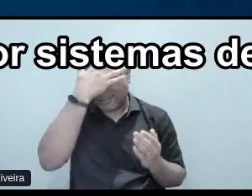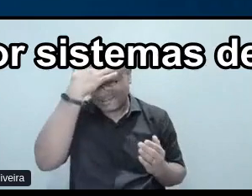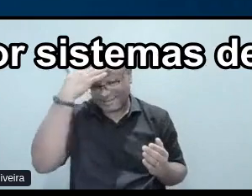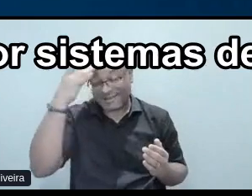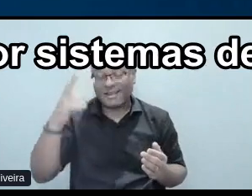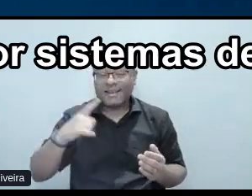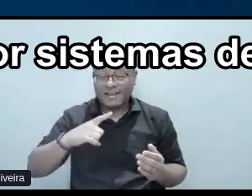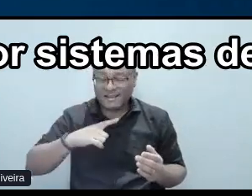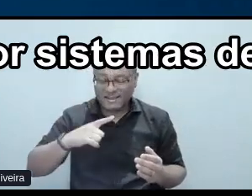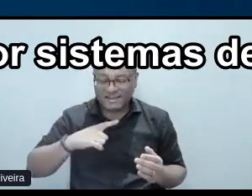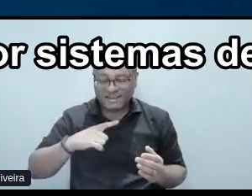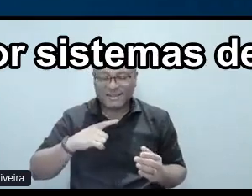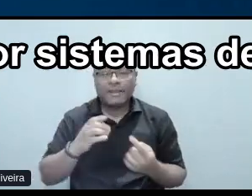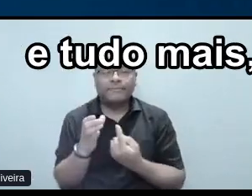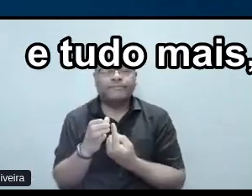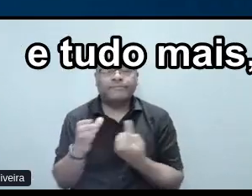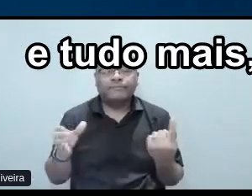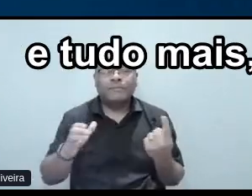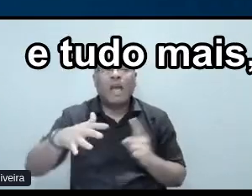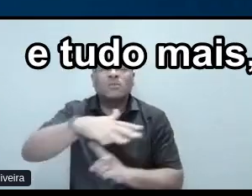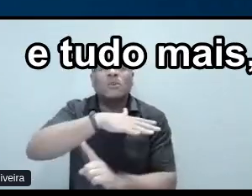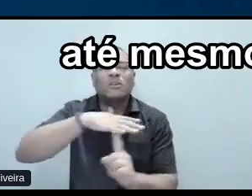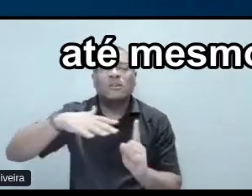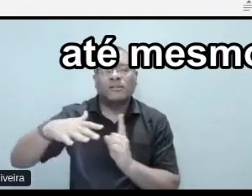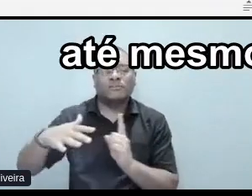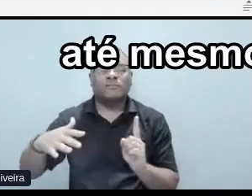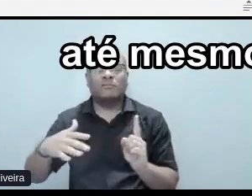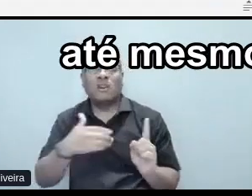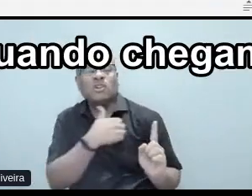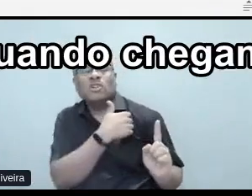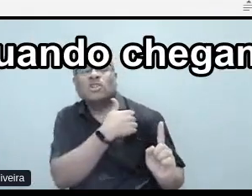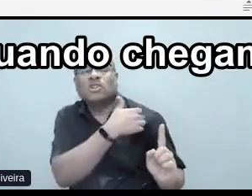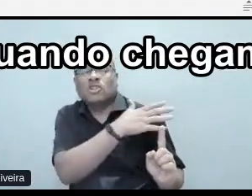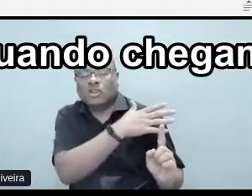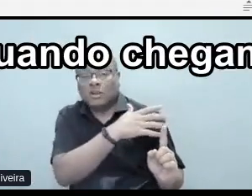passam por sistemas de exclusão social e tudo mais, segregação, até mesmo